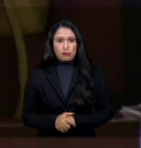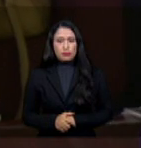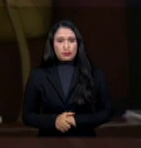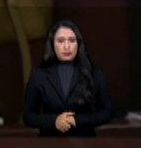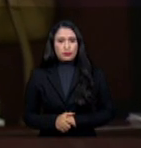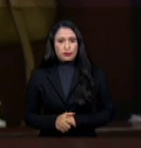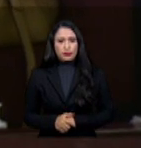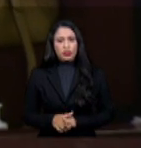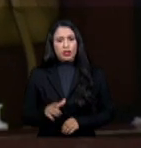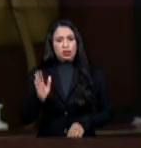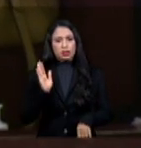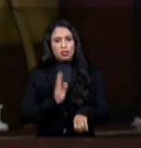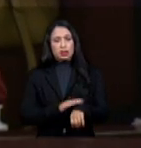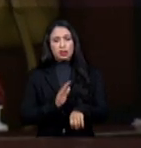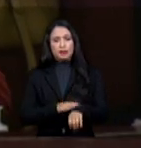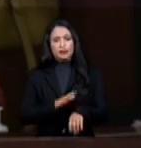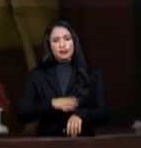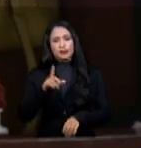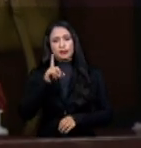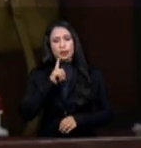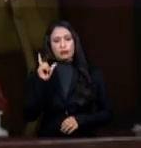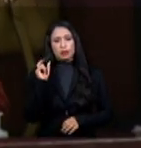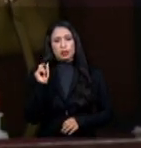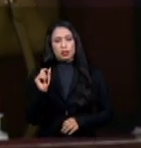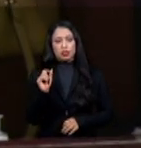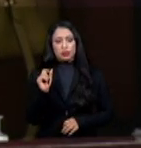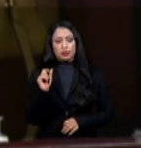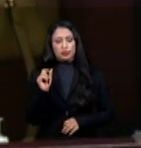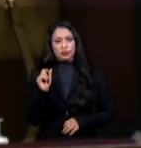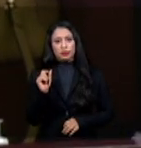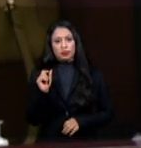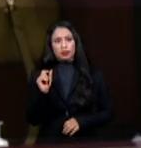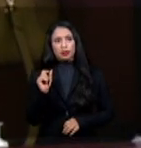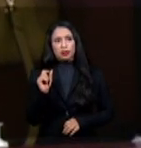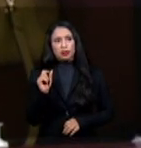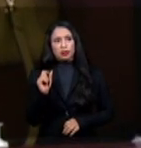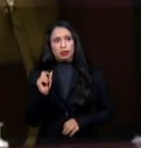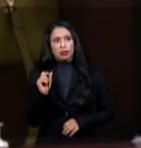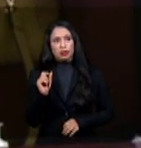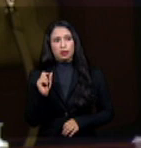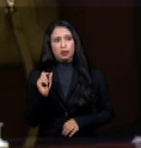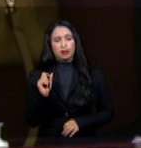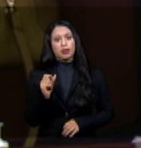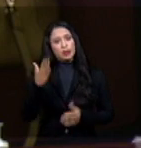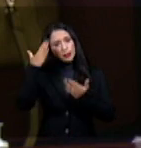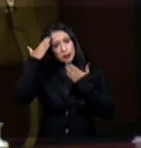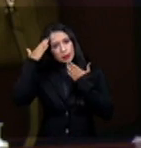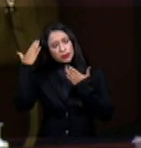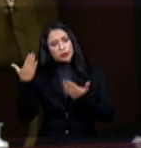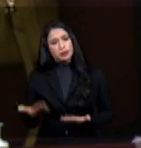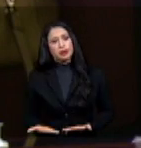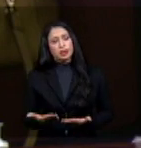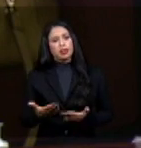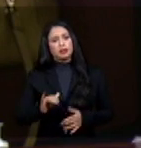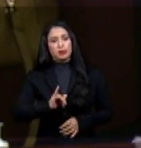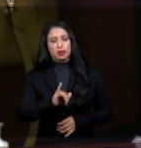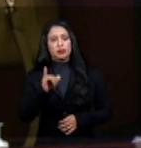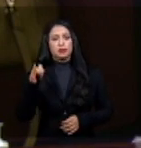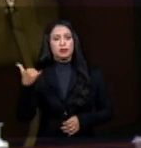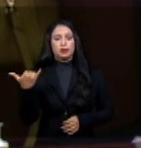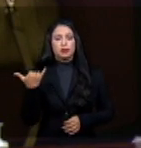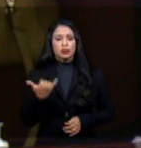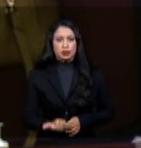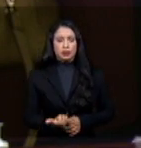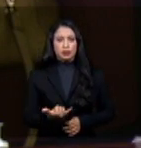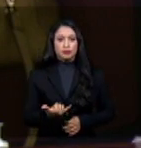de mulher nós momento chegou ele chegamos mais próximo muito obrigada muito obrigada por essa oportunidade